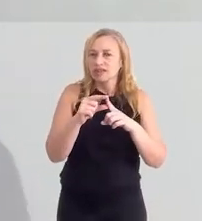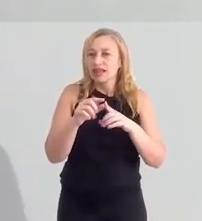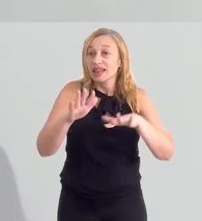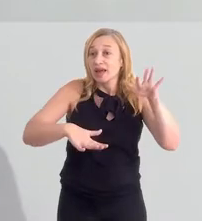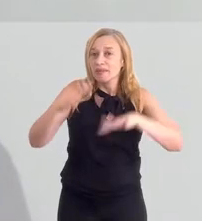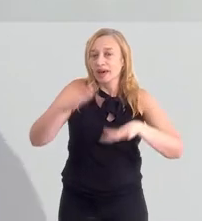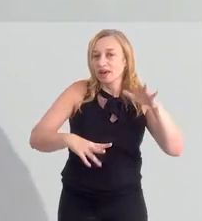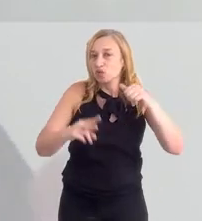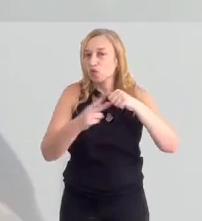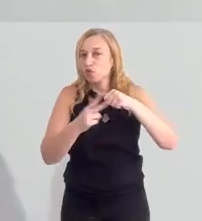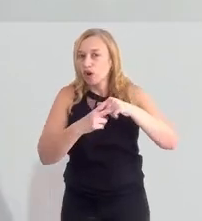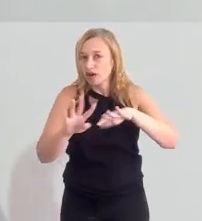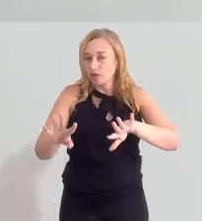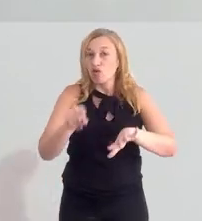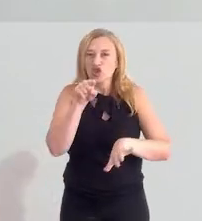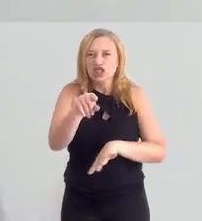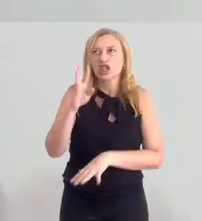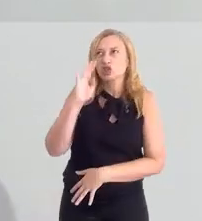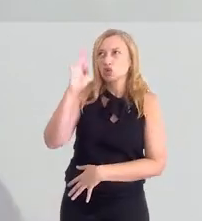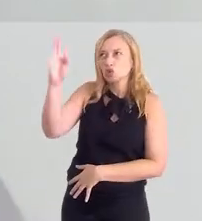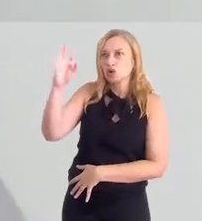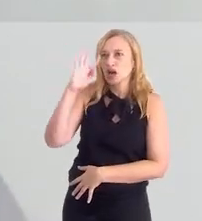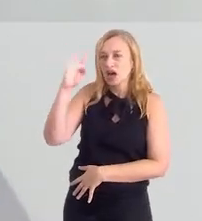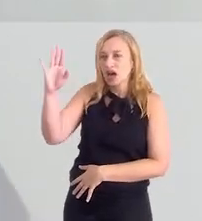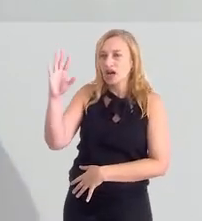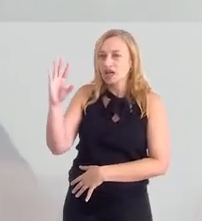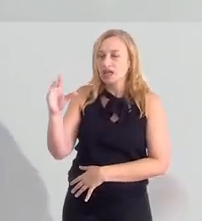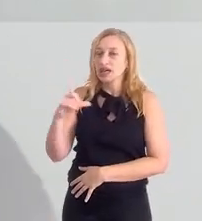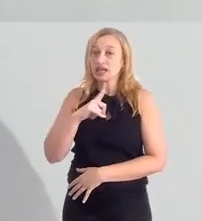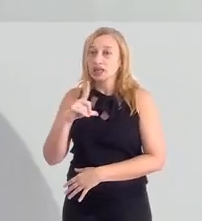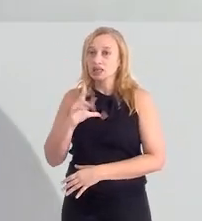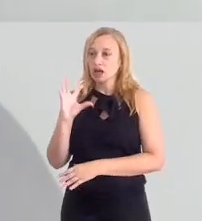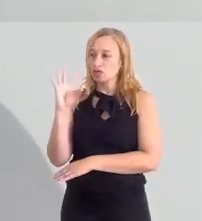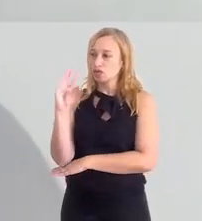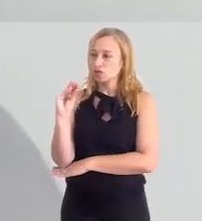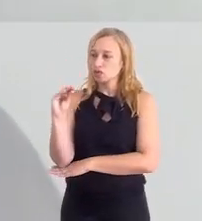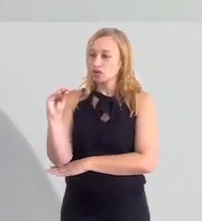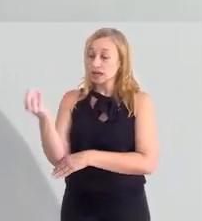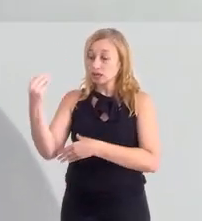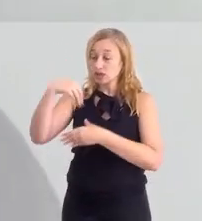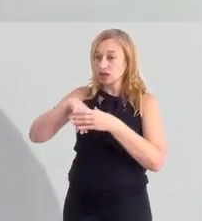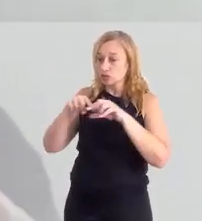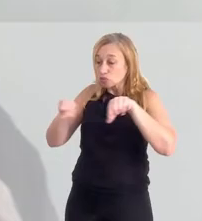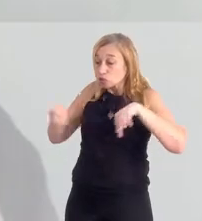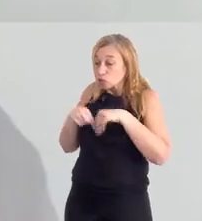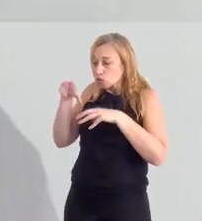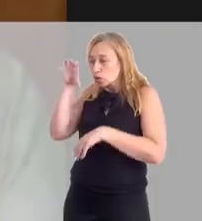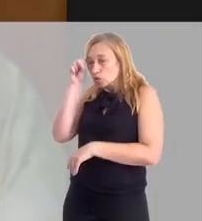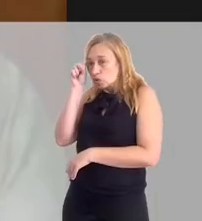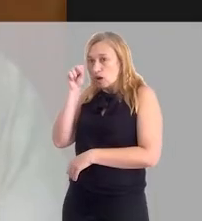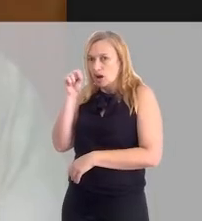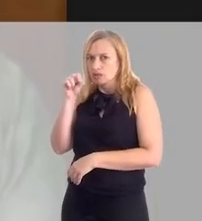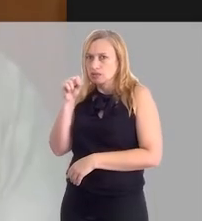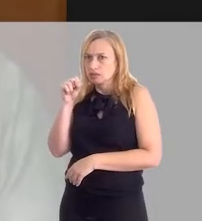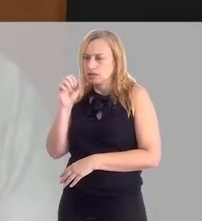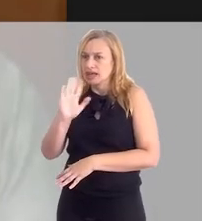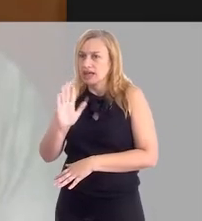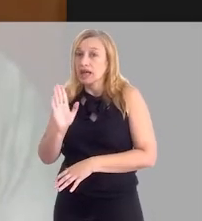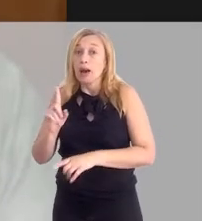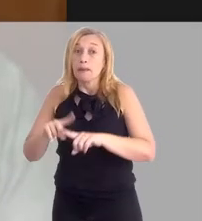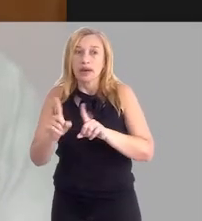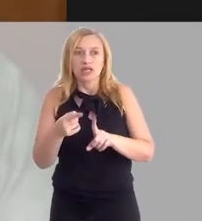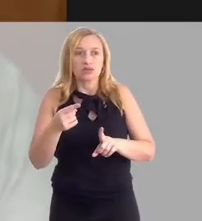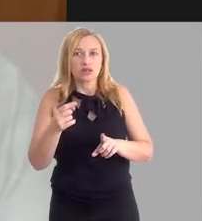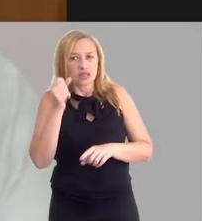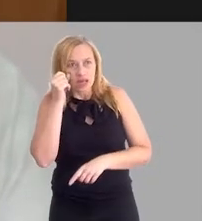o ainda. Porque você sonhar que tem um dinossauro no seu quarto, não tem nada demais. Mas, Daniela, se quando você acordar, o